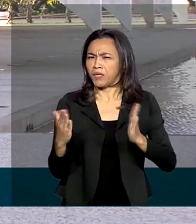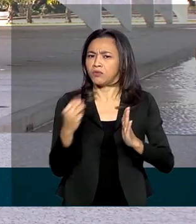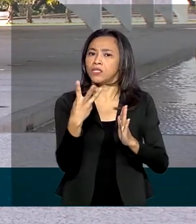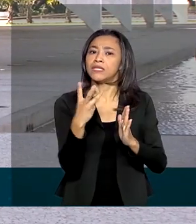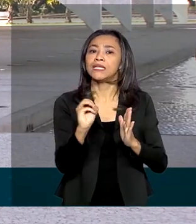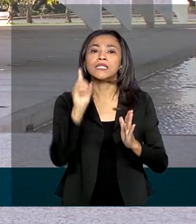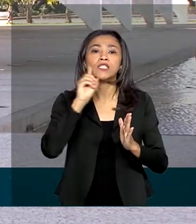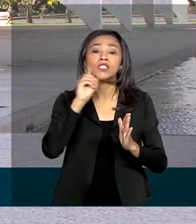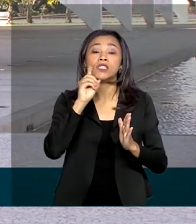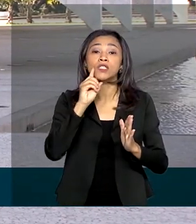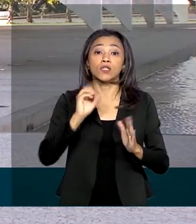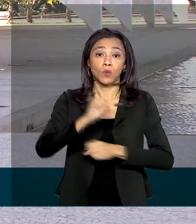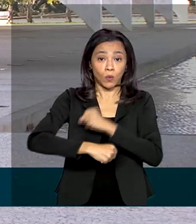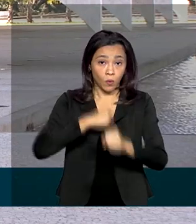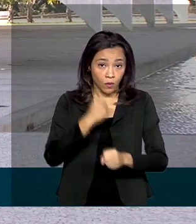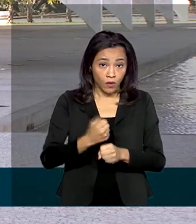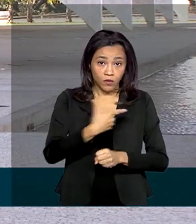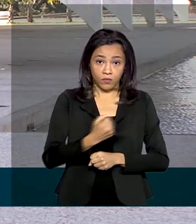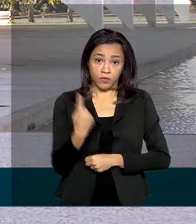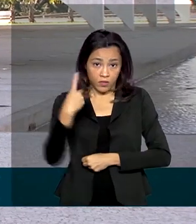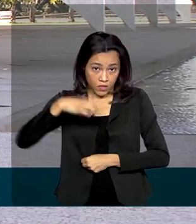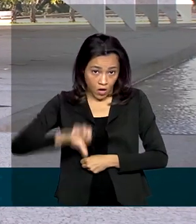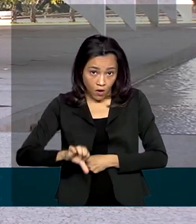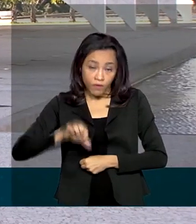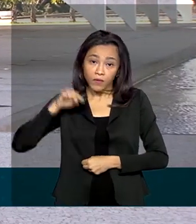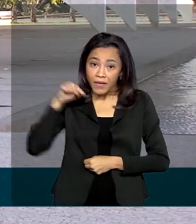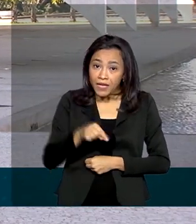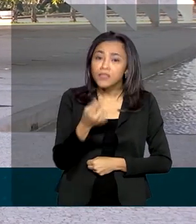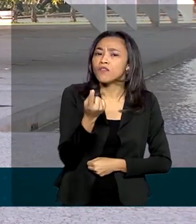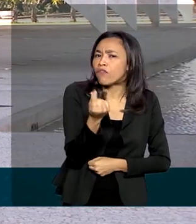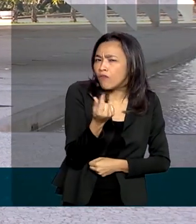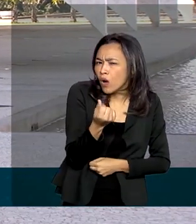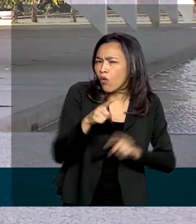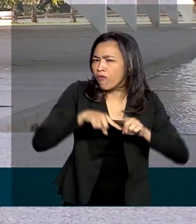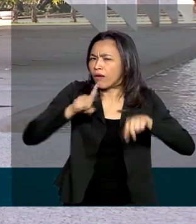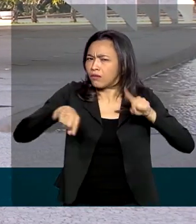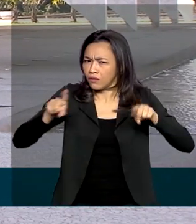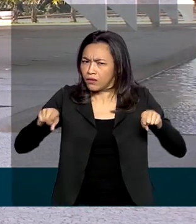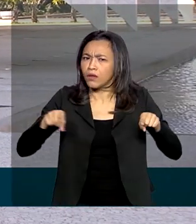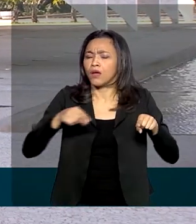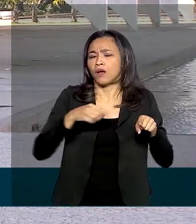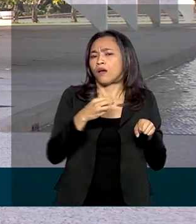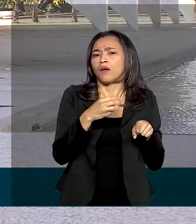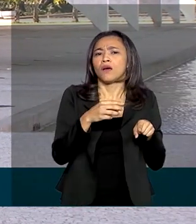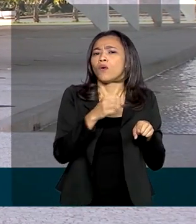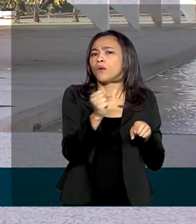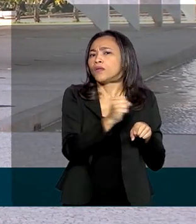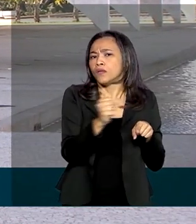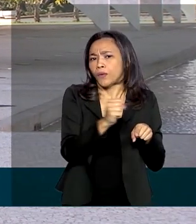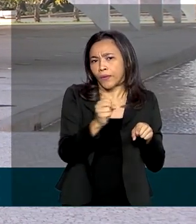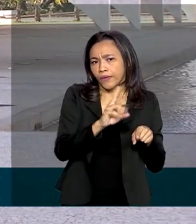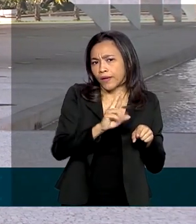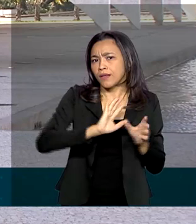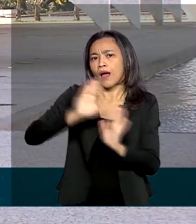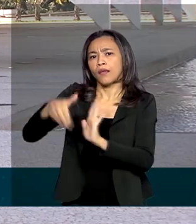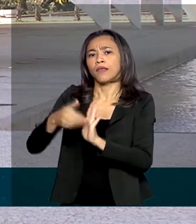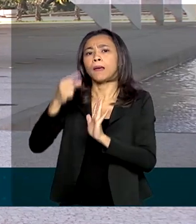ano de 2019. Então, esses valores do abono variam entre R 88 e R$.045